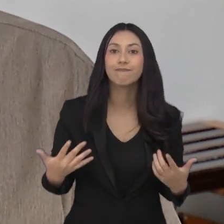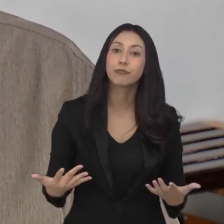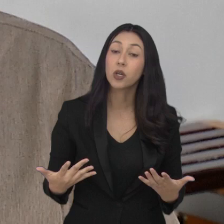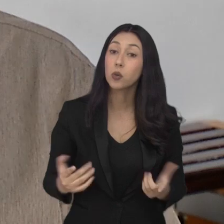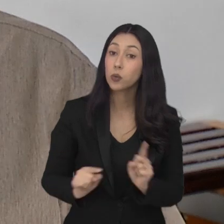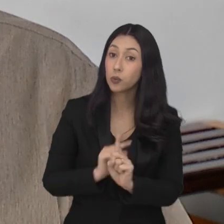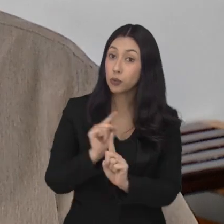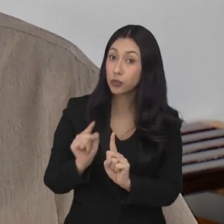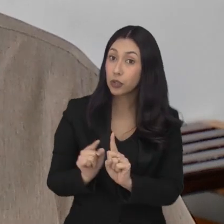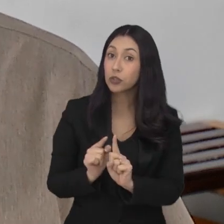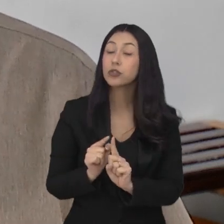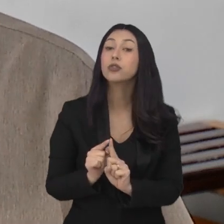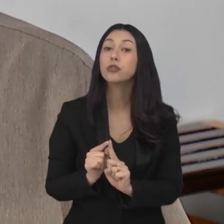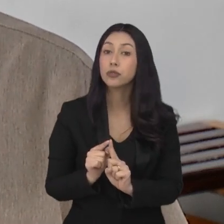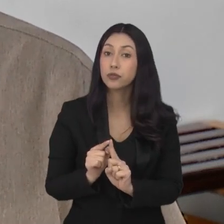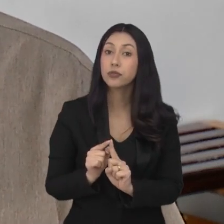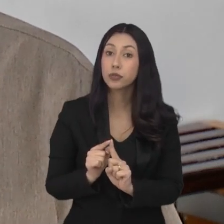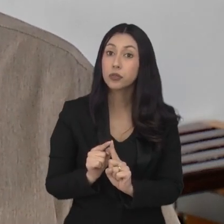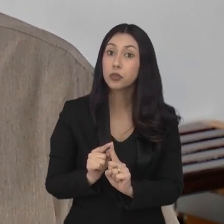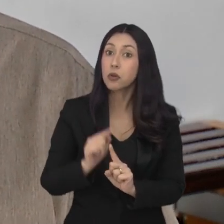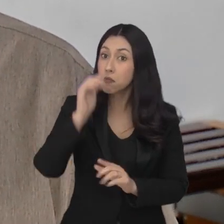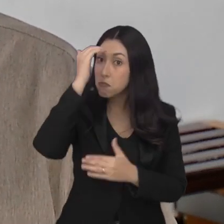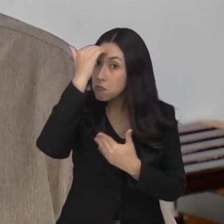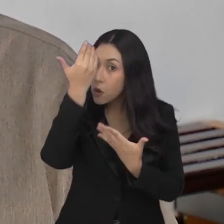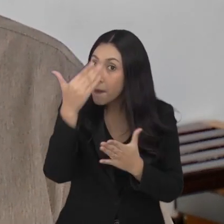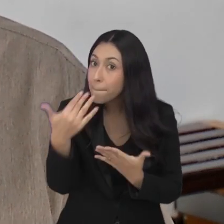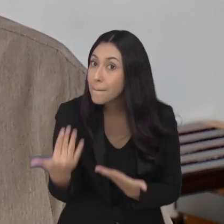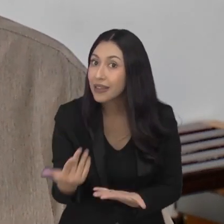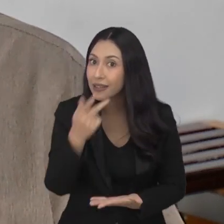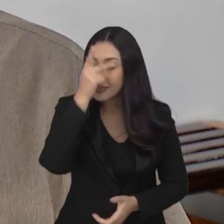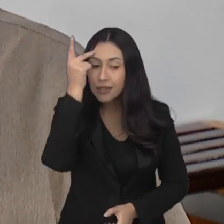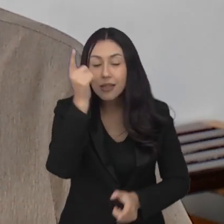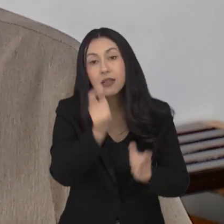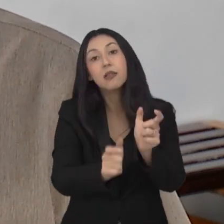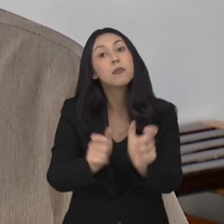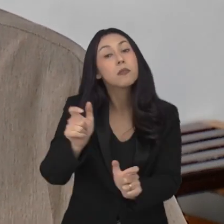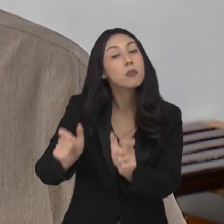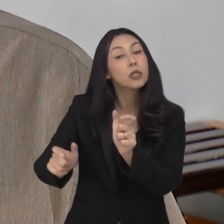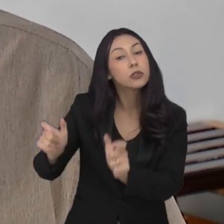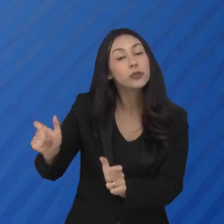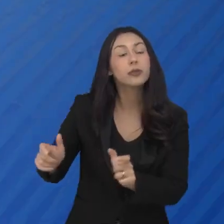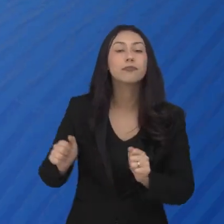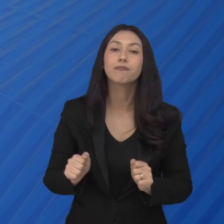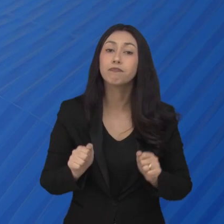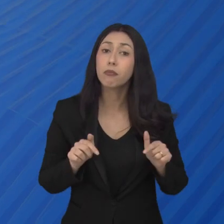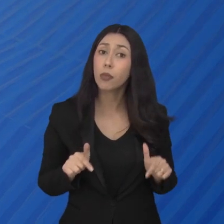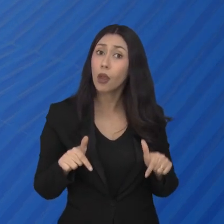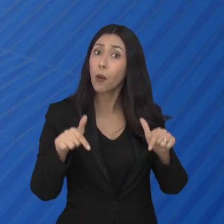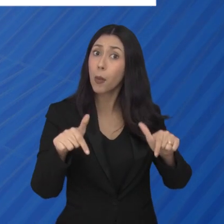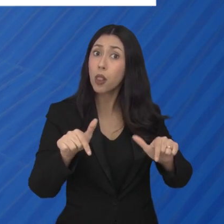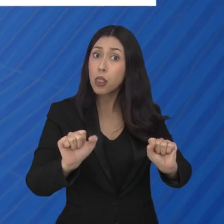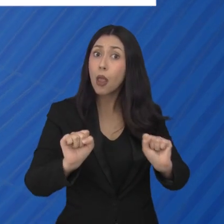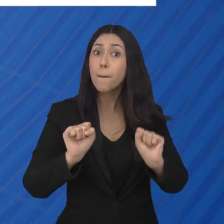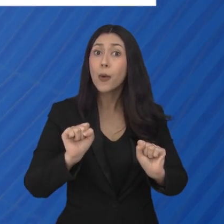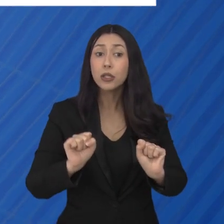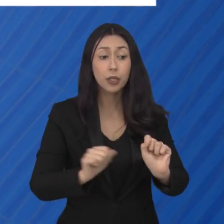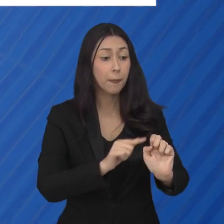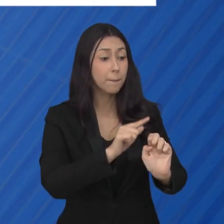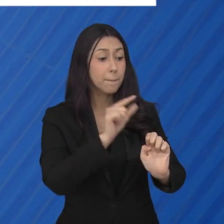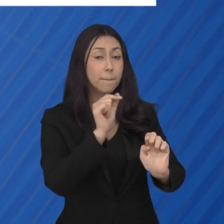Então, a intenção é fazer uma homenagem a essas pessoas. A medalha pode ser